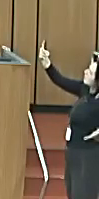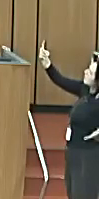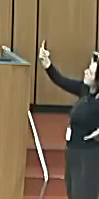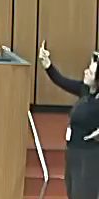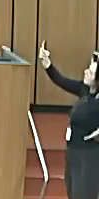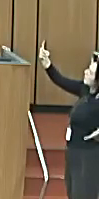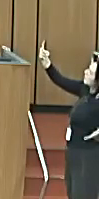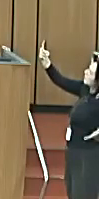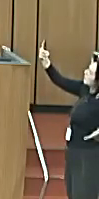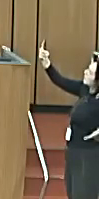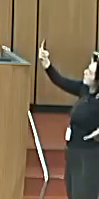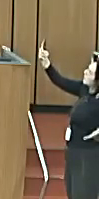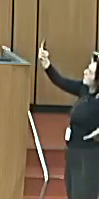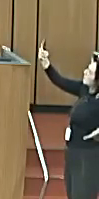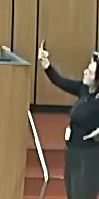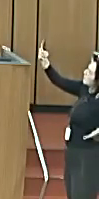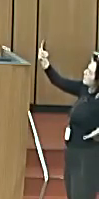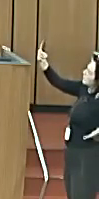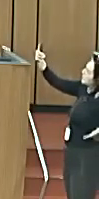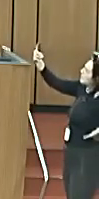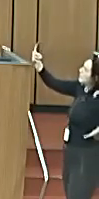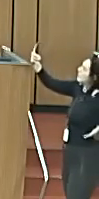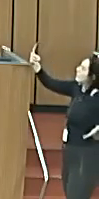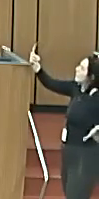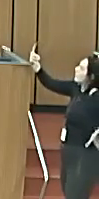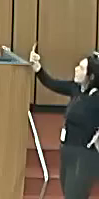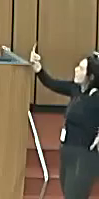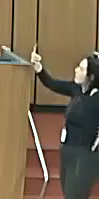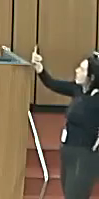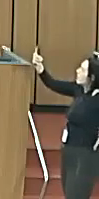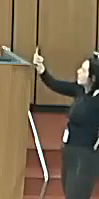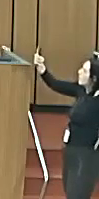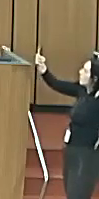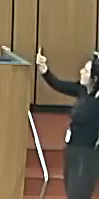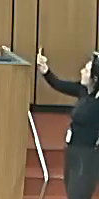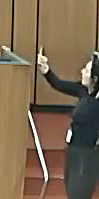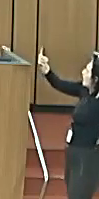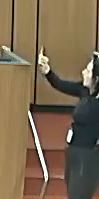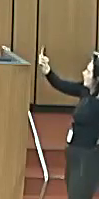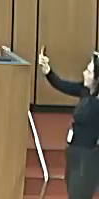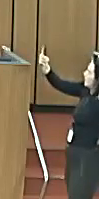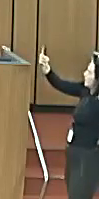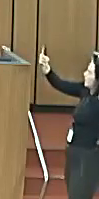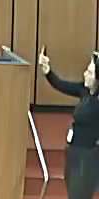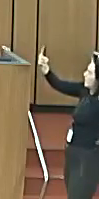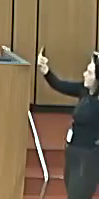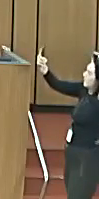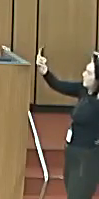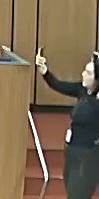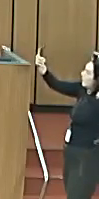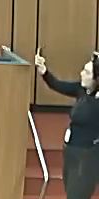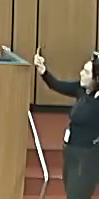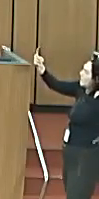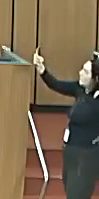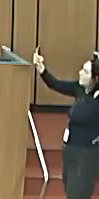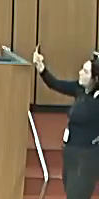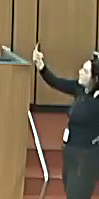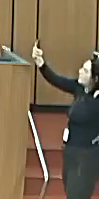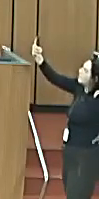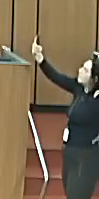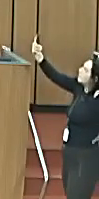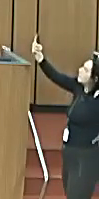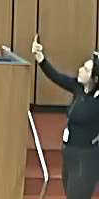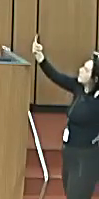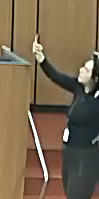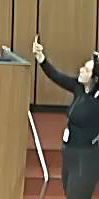em breve e o sargento rodrigues também o nosso deputado joão leite também pra que a gente possa apresentar aquilo que a gente